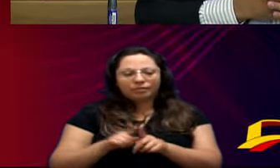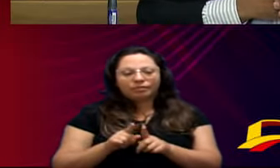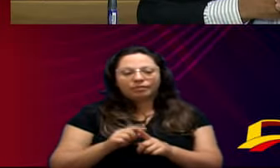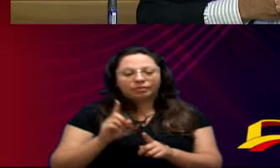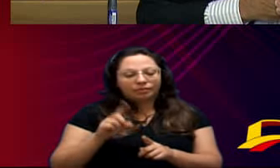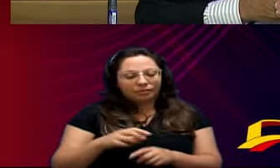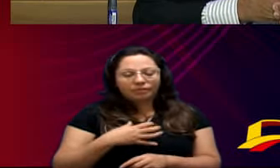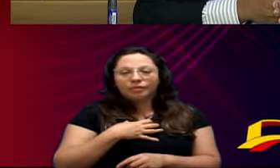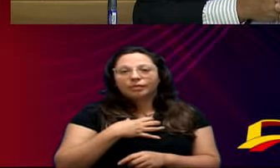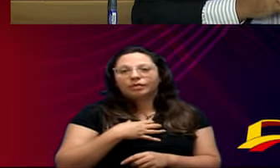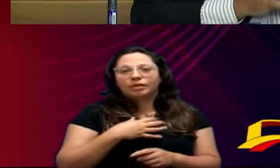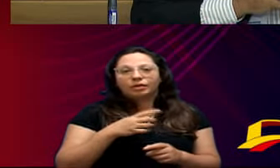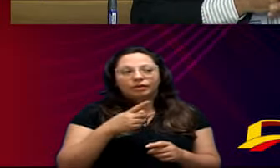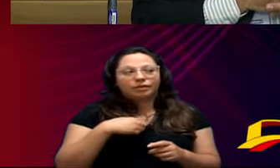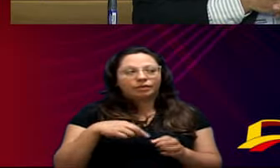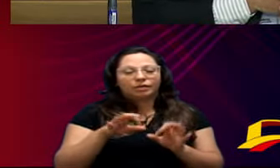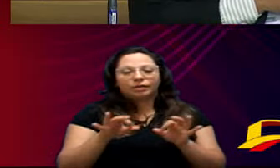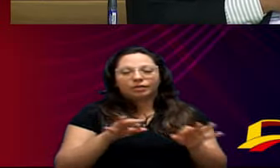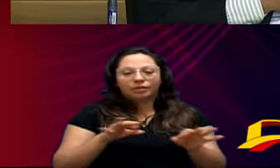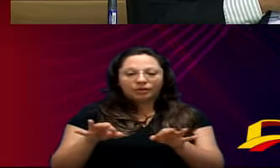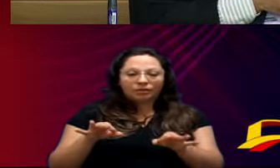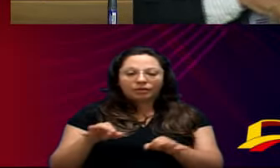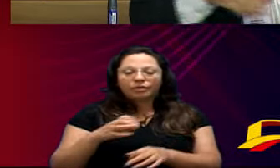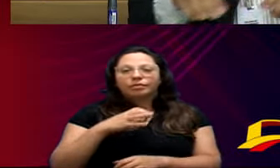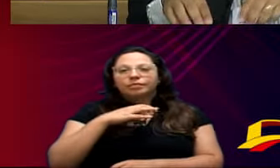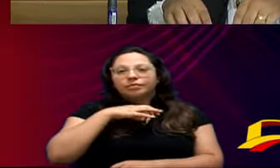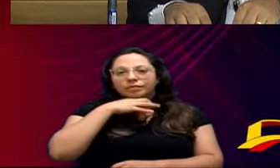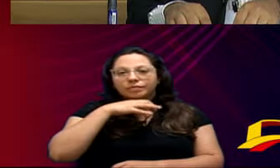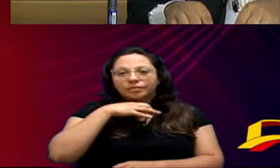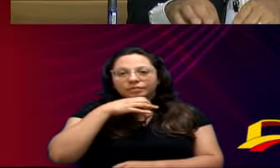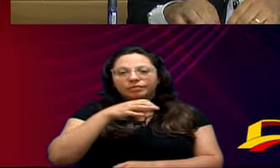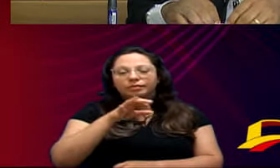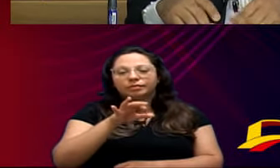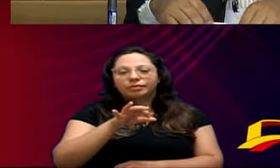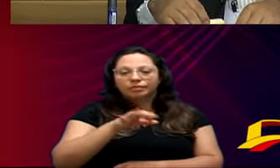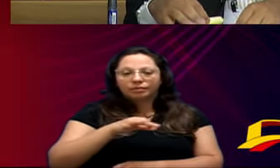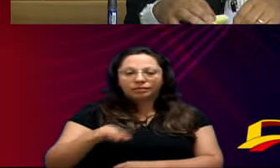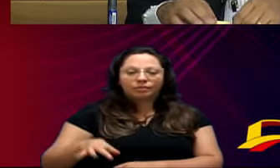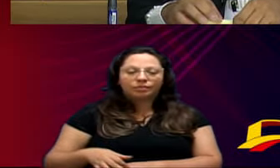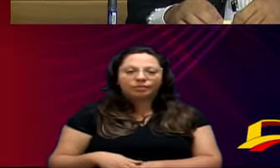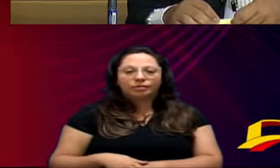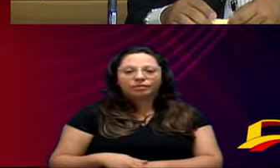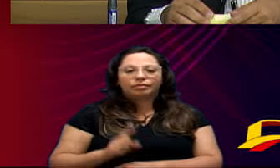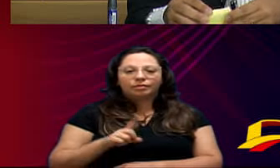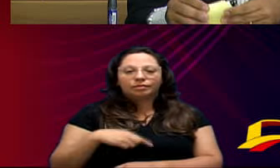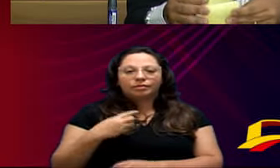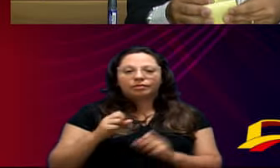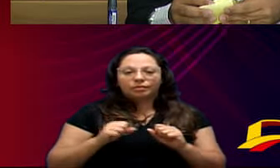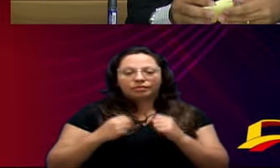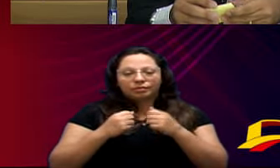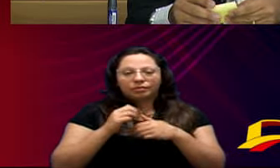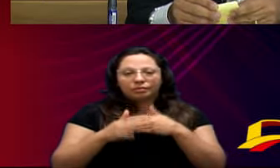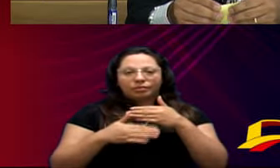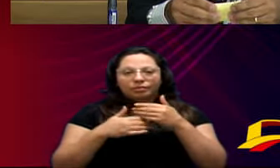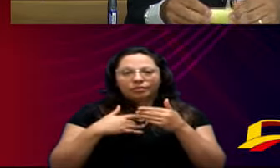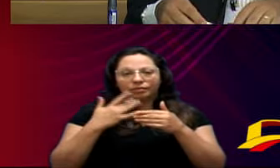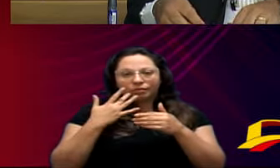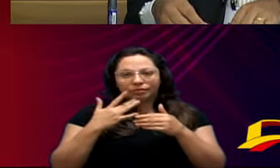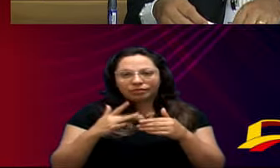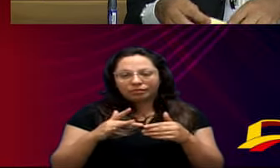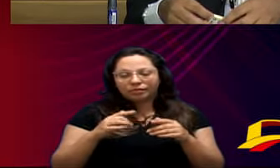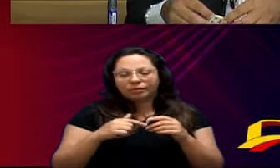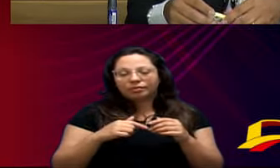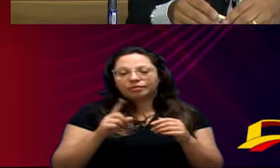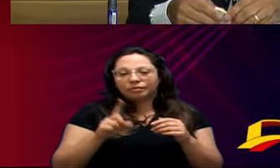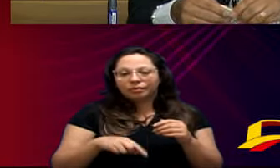realmente essa população animal secretário a gente faz o esforço para enviar emenda impositiva mas acho que essa tarefa é da secretaria nós